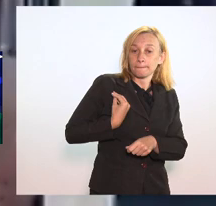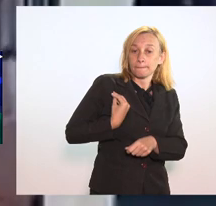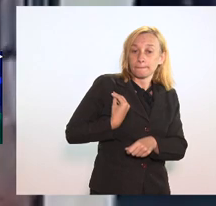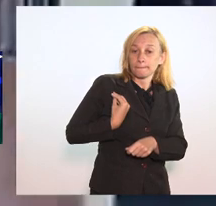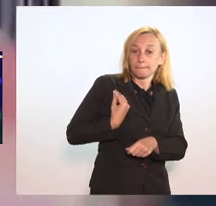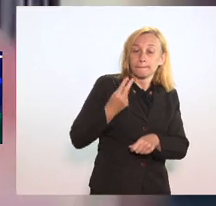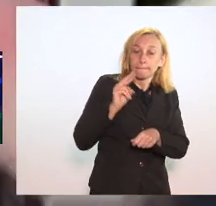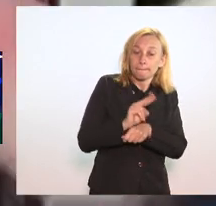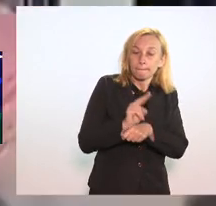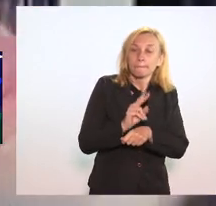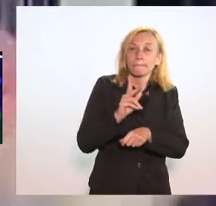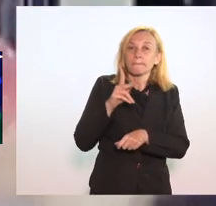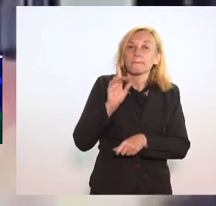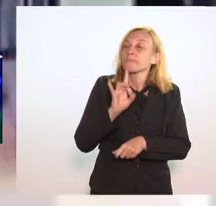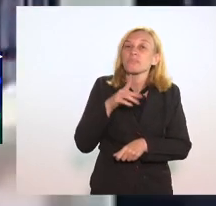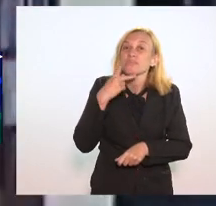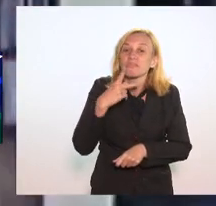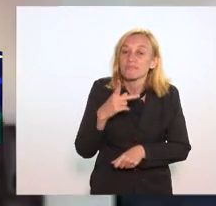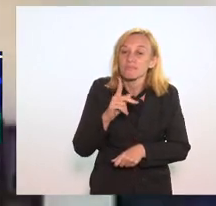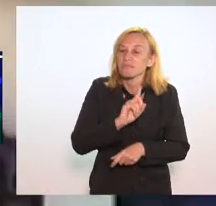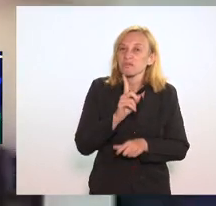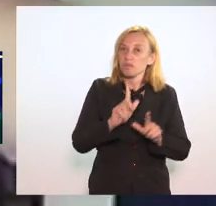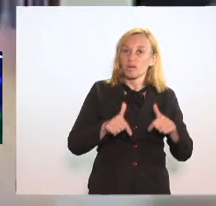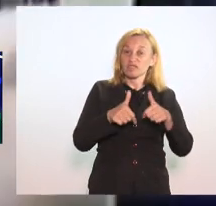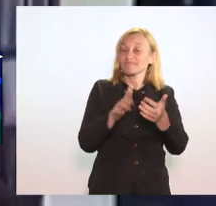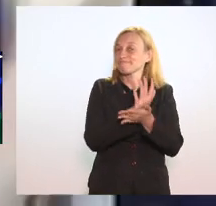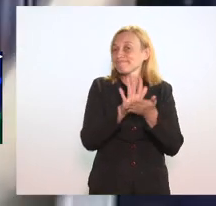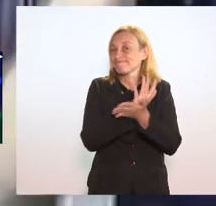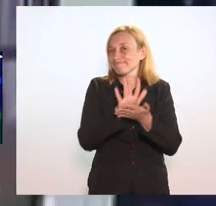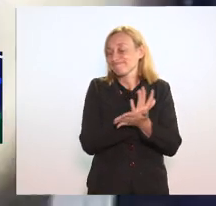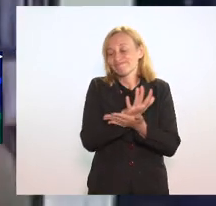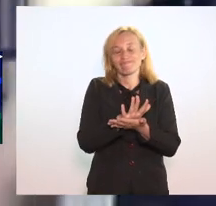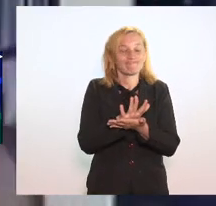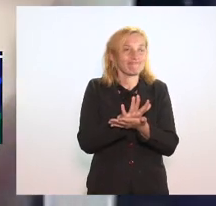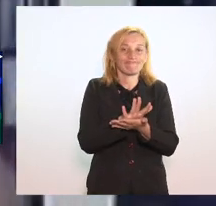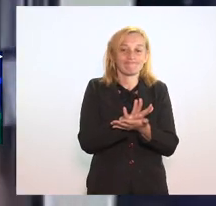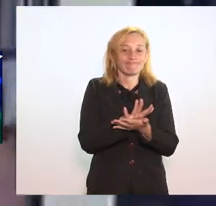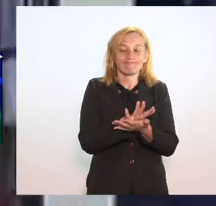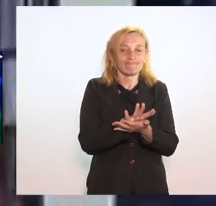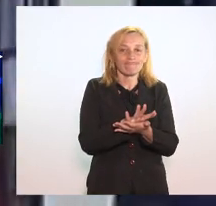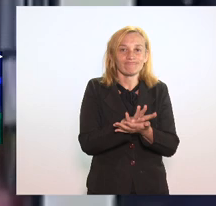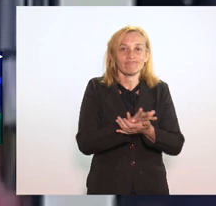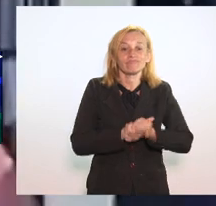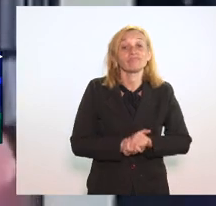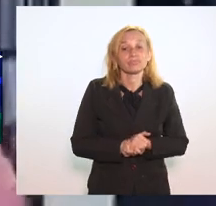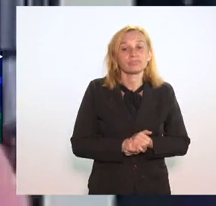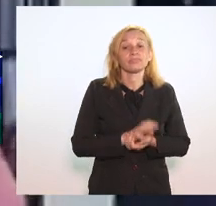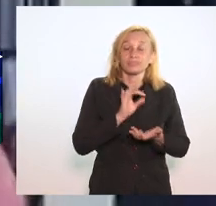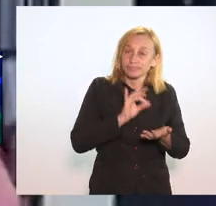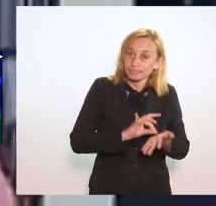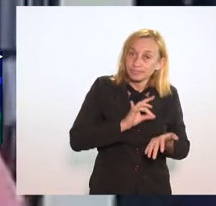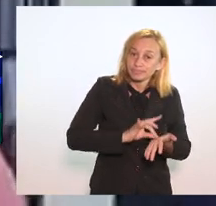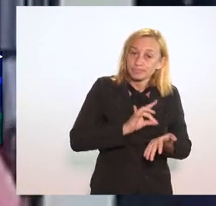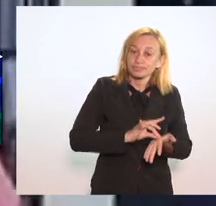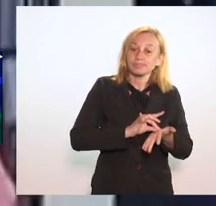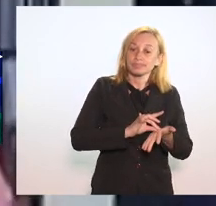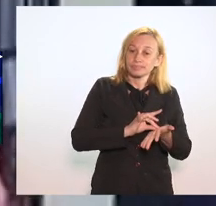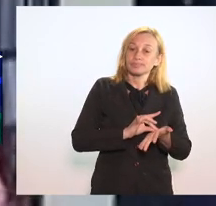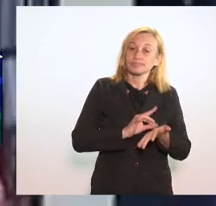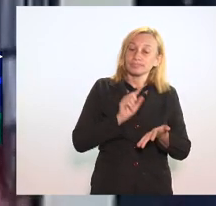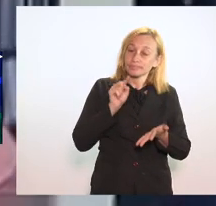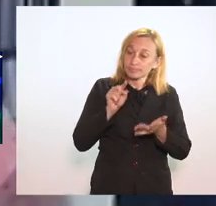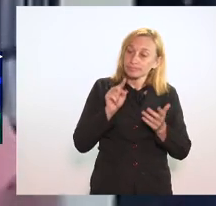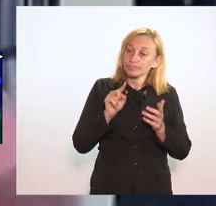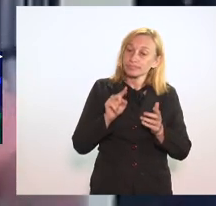defende a vida só da boca para fora mas na hora de botar bota totalmente de acordo com aquele